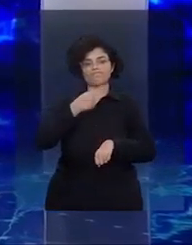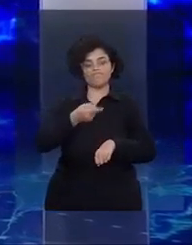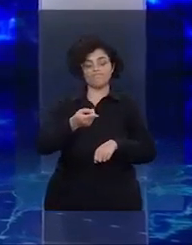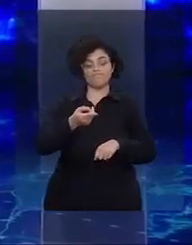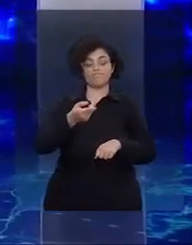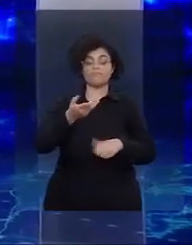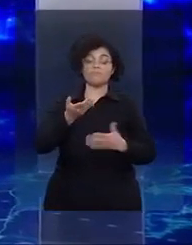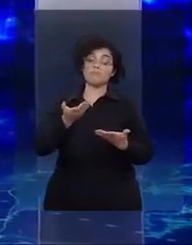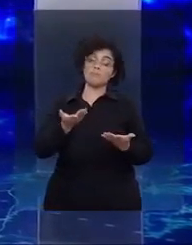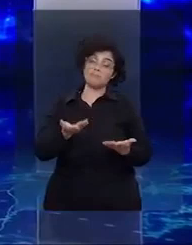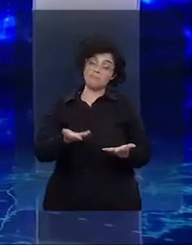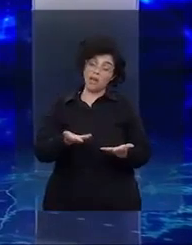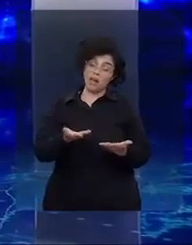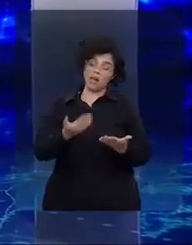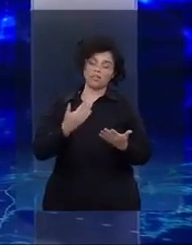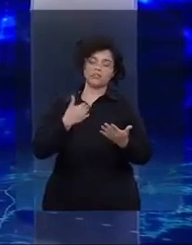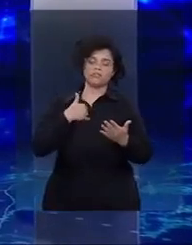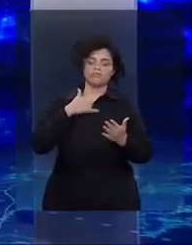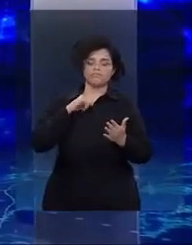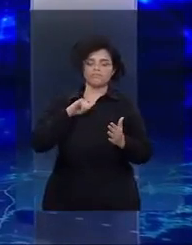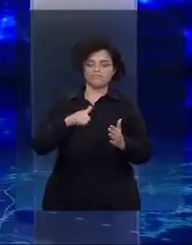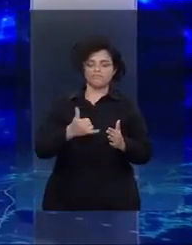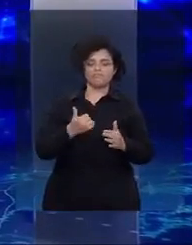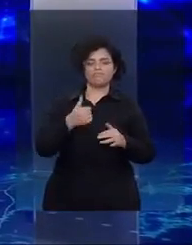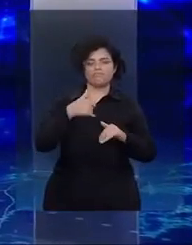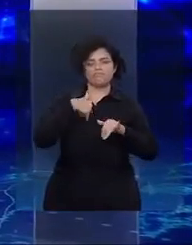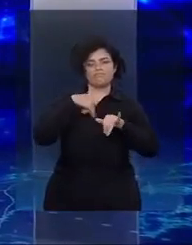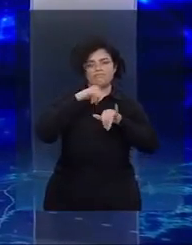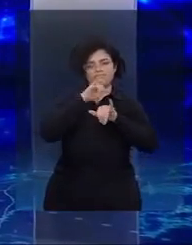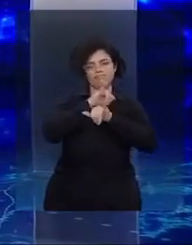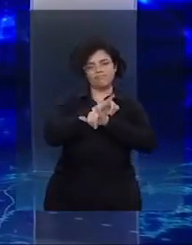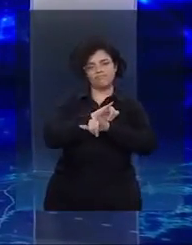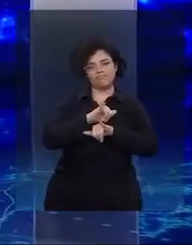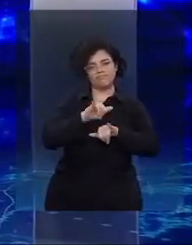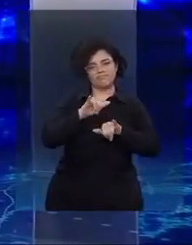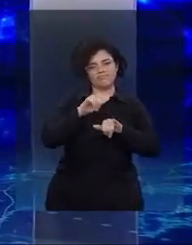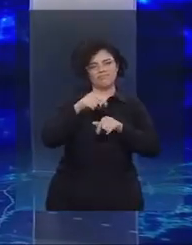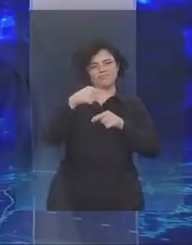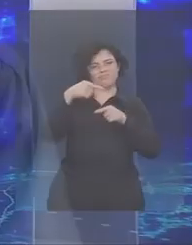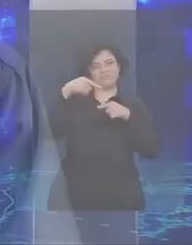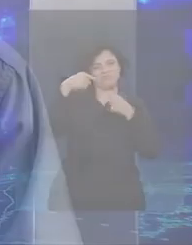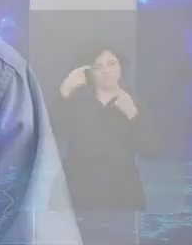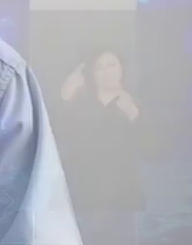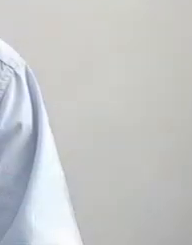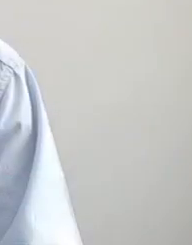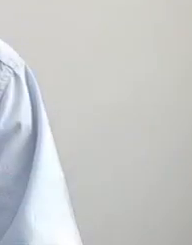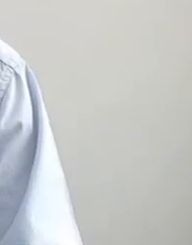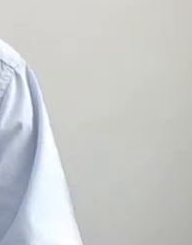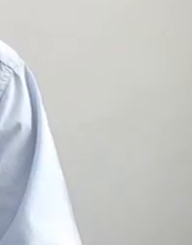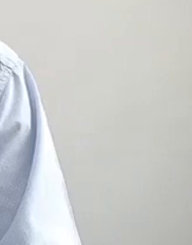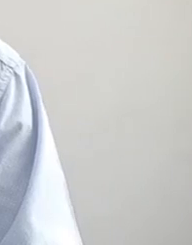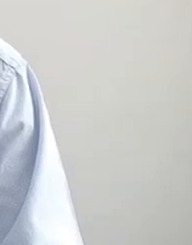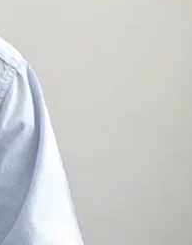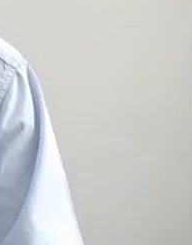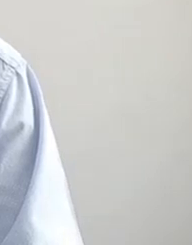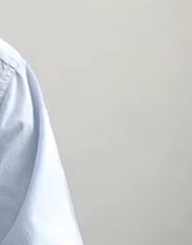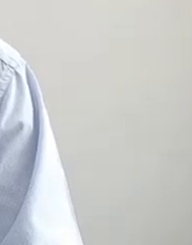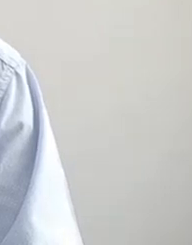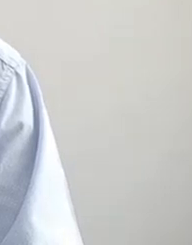A matéria é da Andréia Sadi e do Otávio Guedes e se refere a um pronunciamento que o Jair Bolsonaro fez